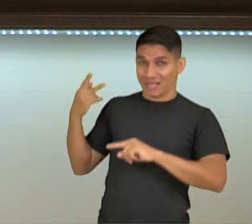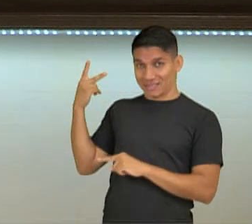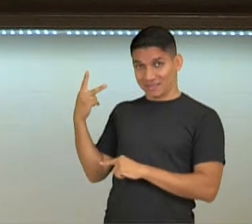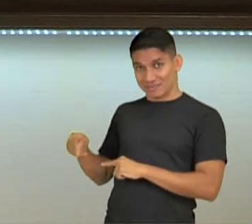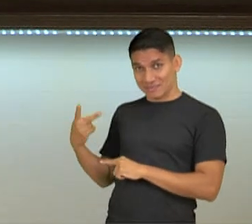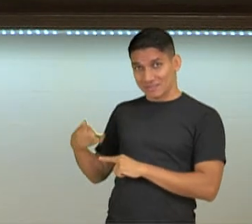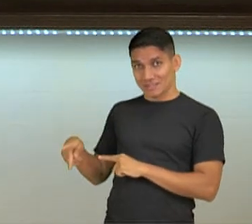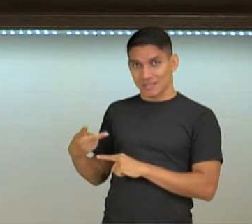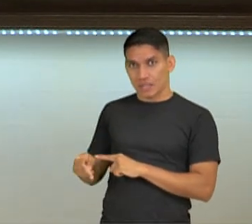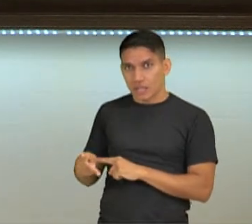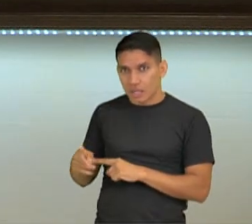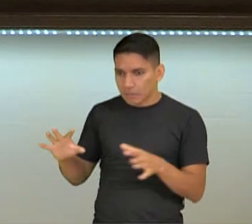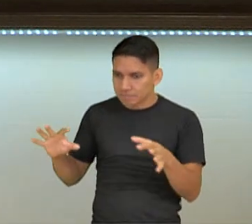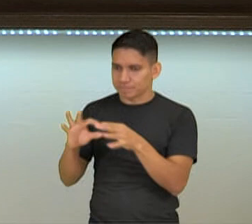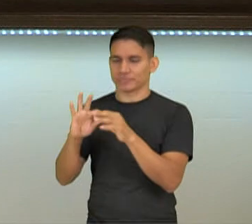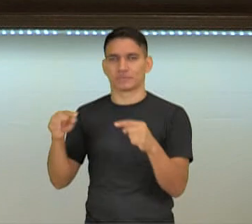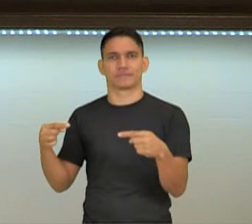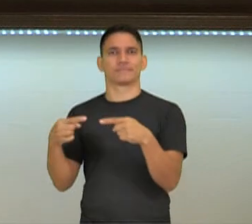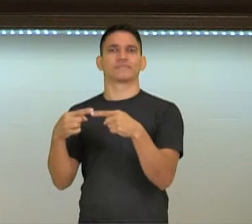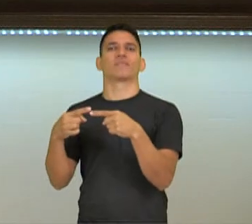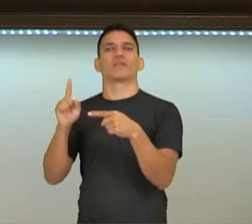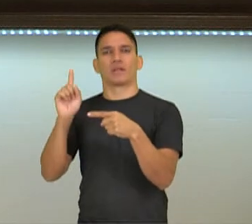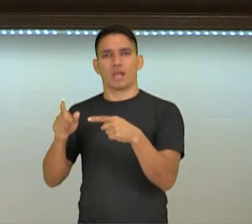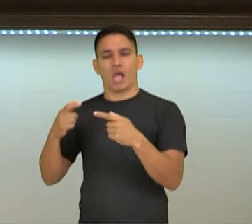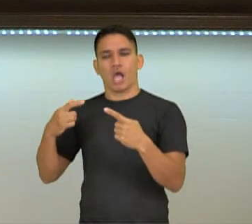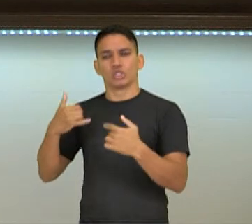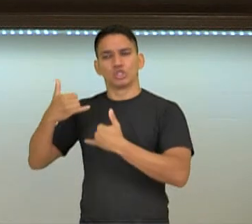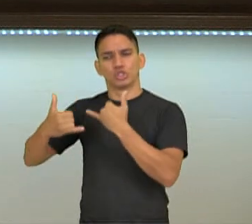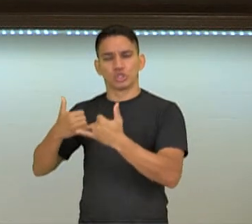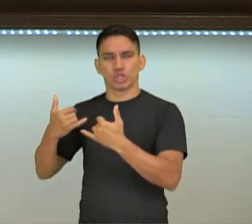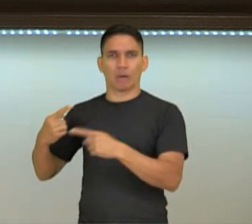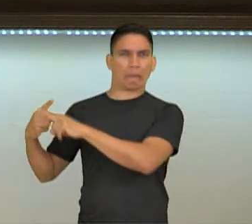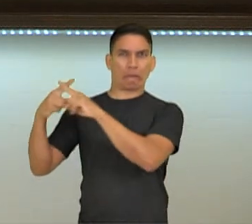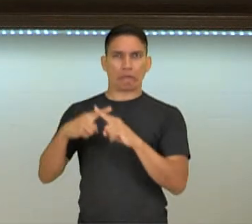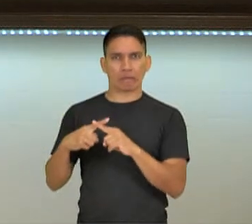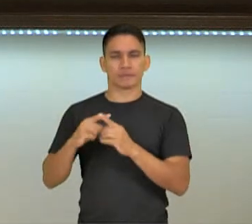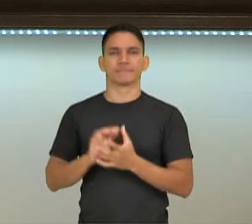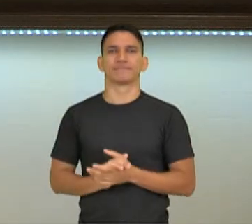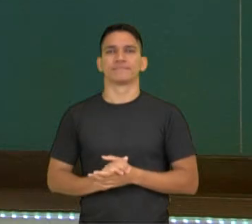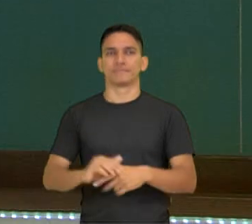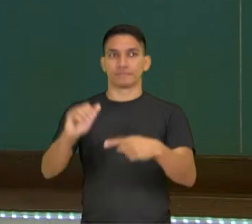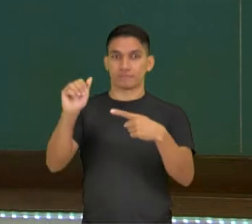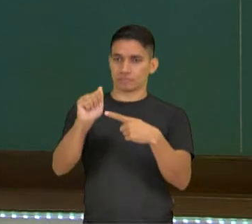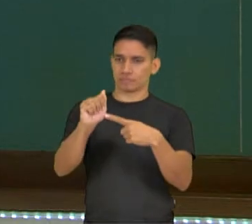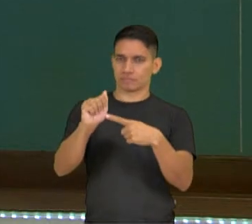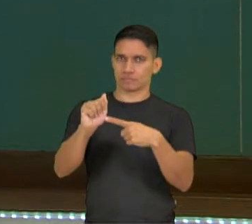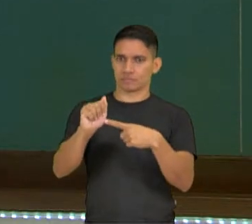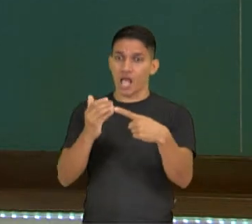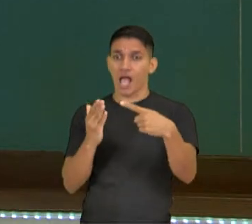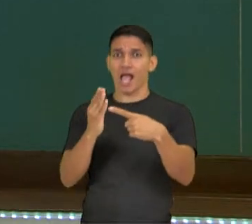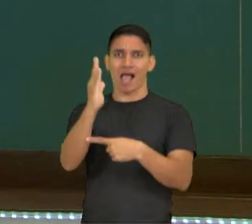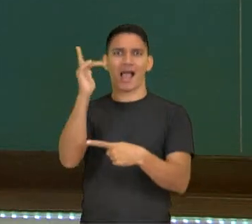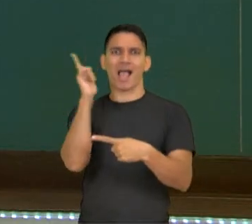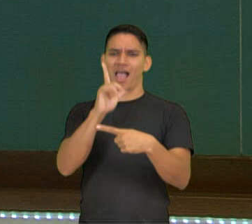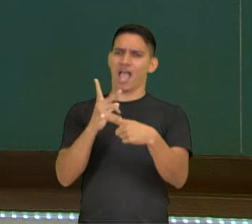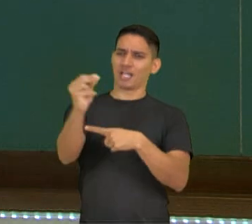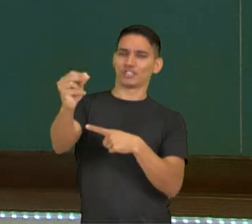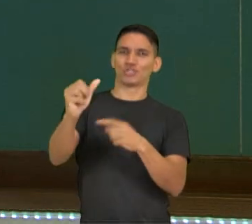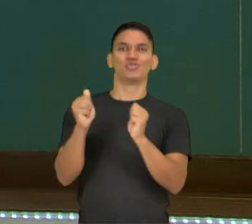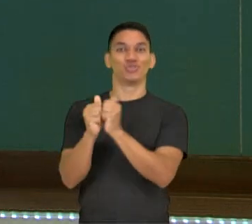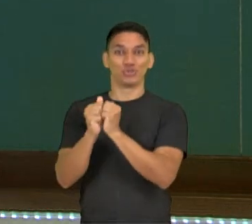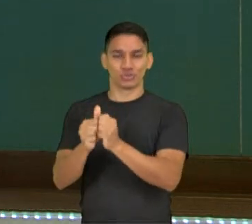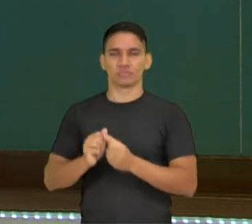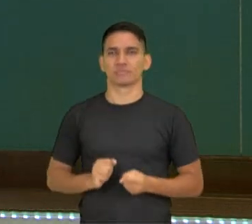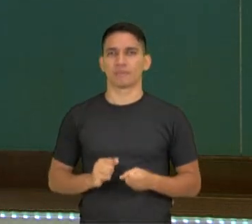característica corresponde aos jogos competitivos. Letra A, ganhar juntos. Letra B,